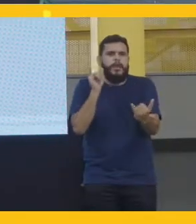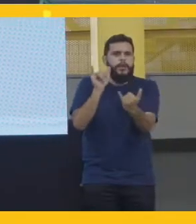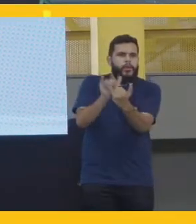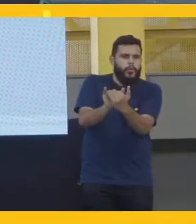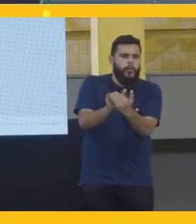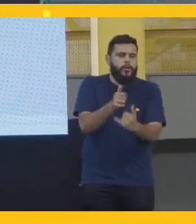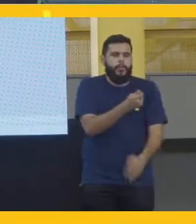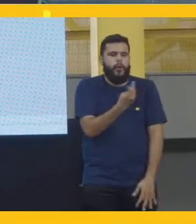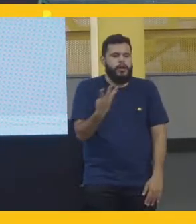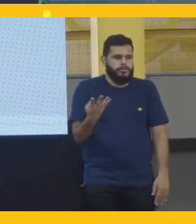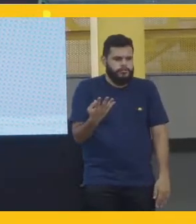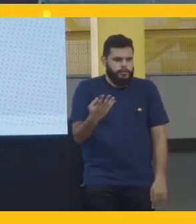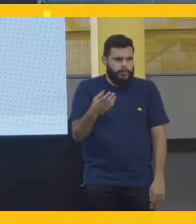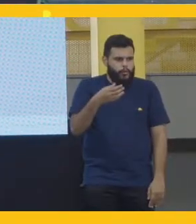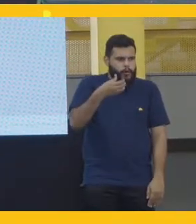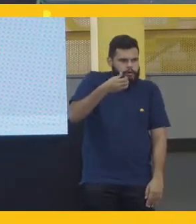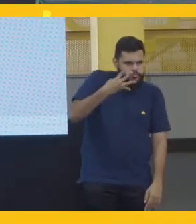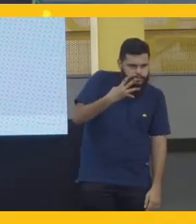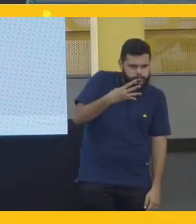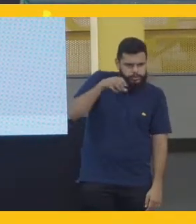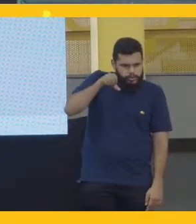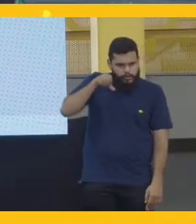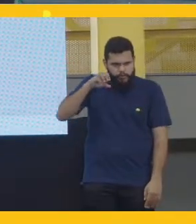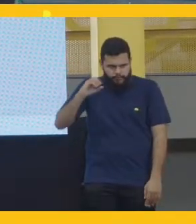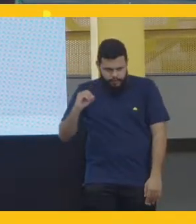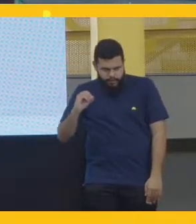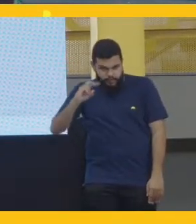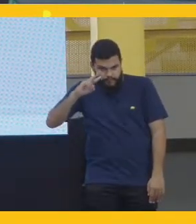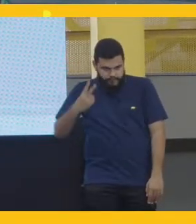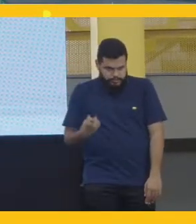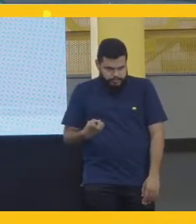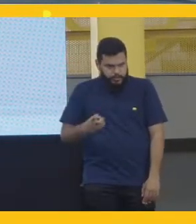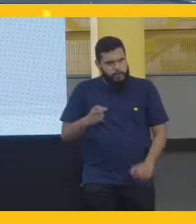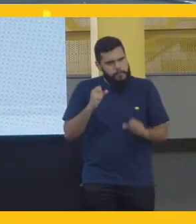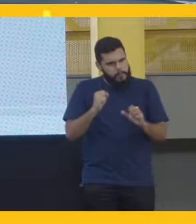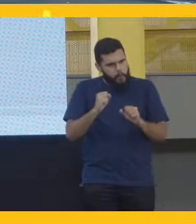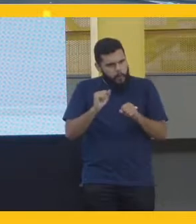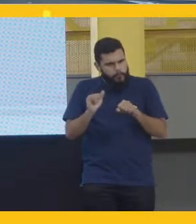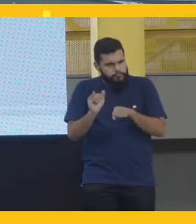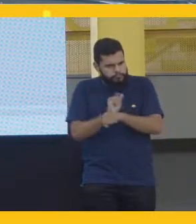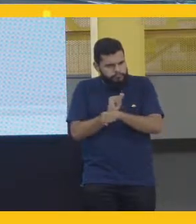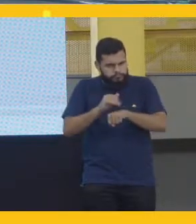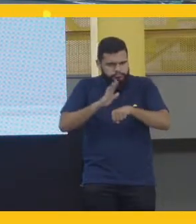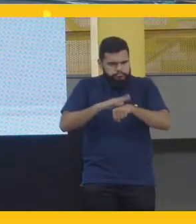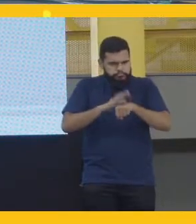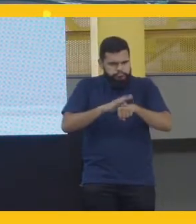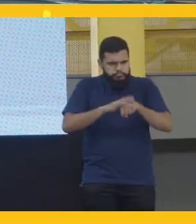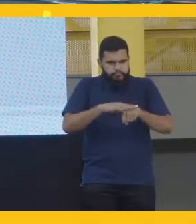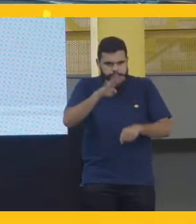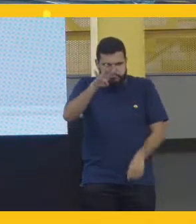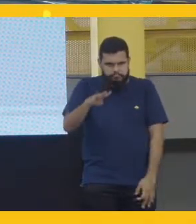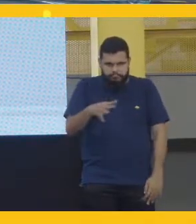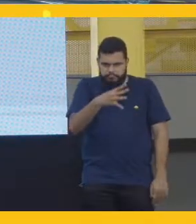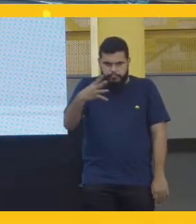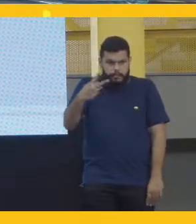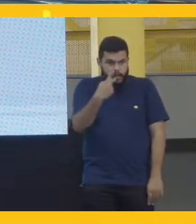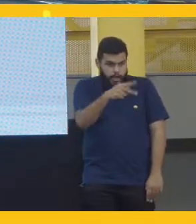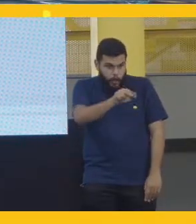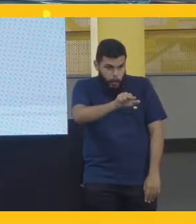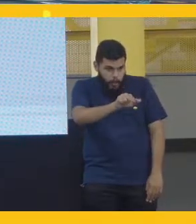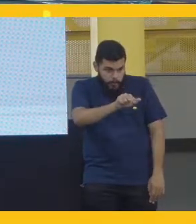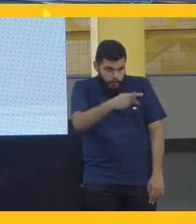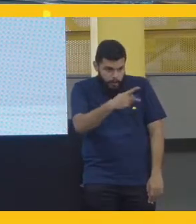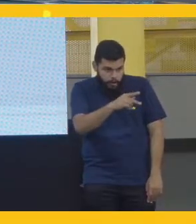490 vezes. Então você pode fazer uma tabelinha. Na hora que o seu irmão te